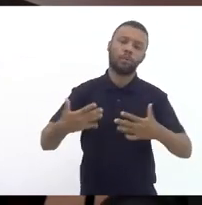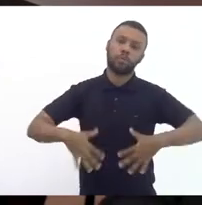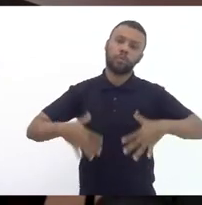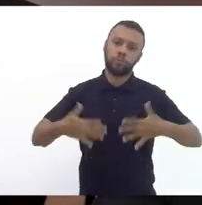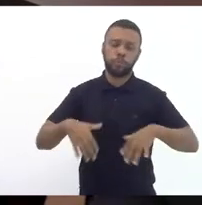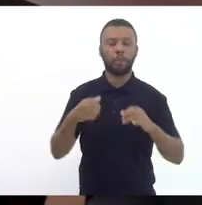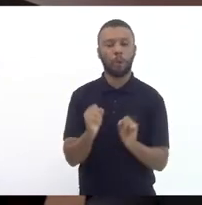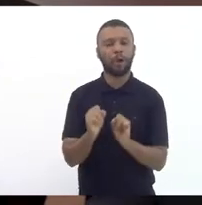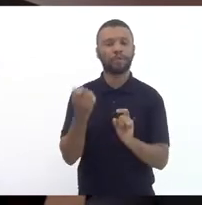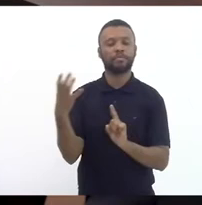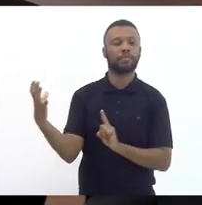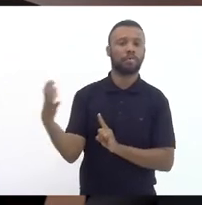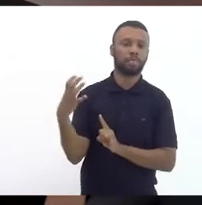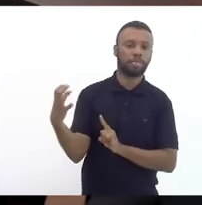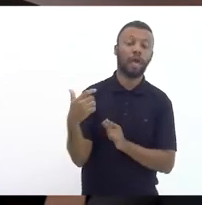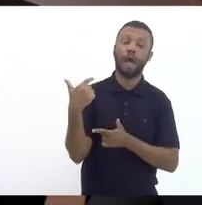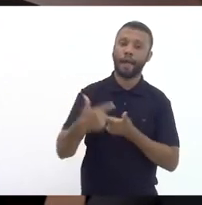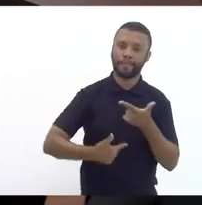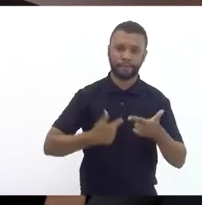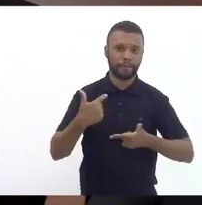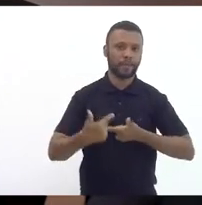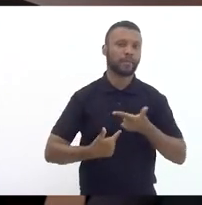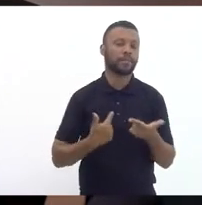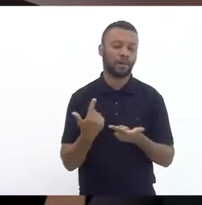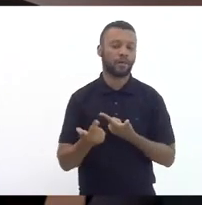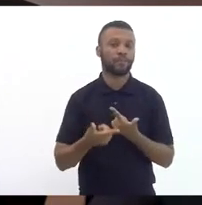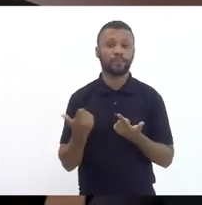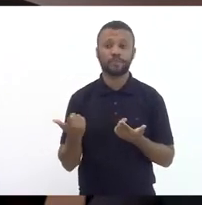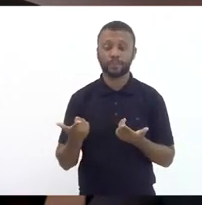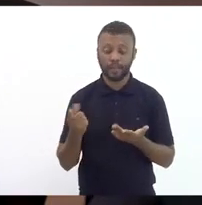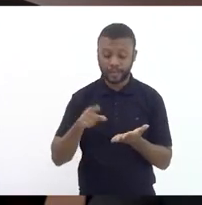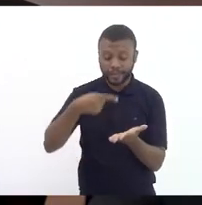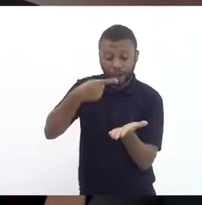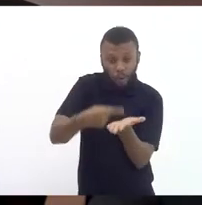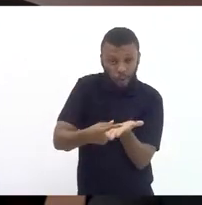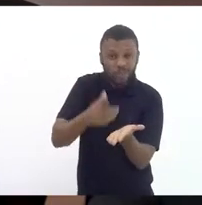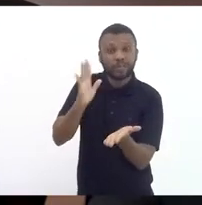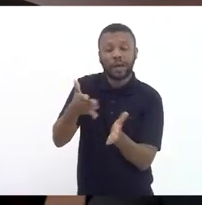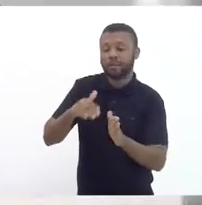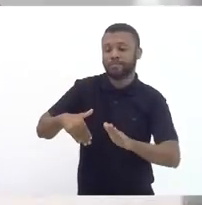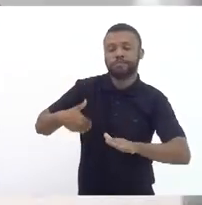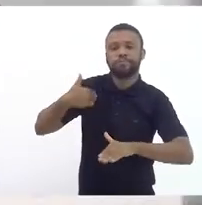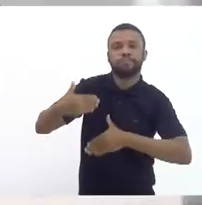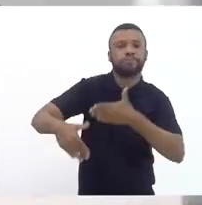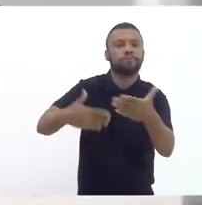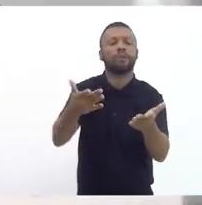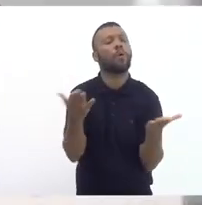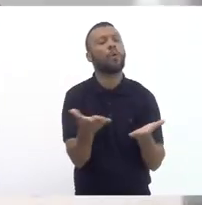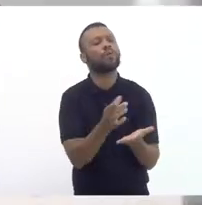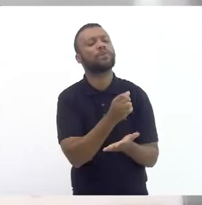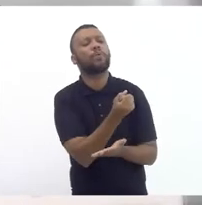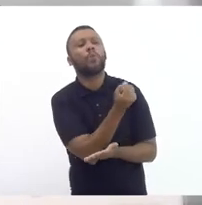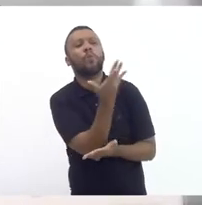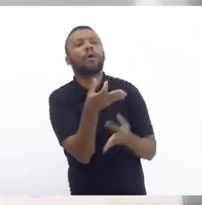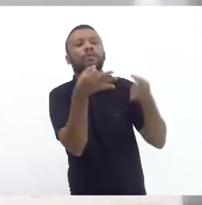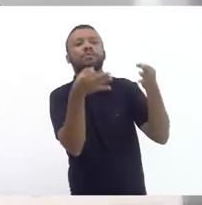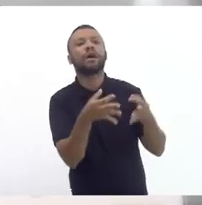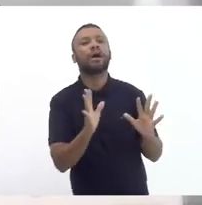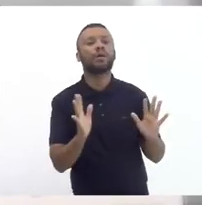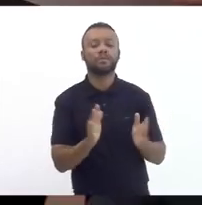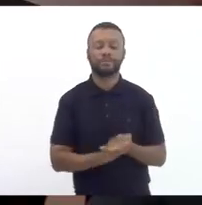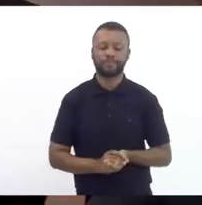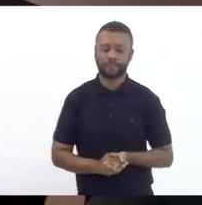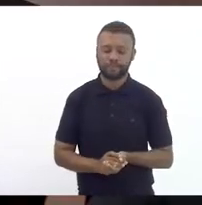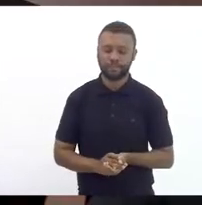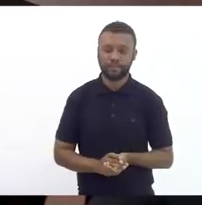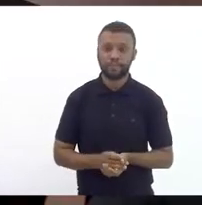operação, e esse TAC já está em andamento. Mas hoje são quantas efetivamente acessíveis? Hoje? Hoje